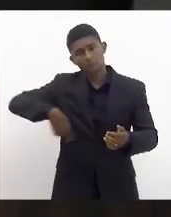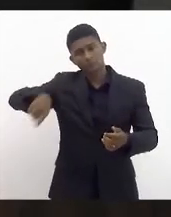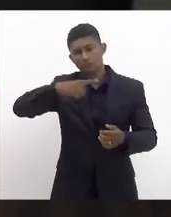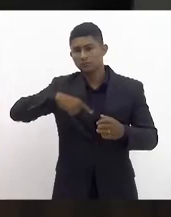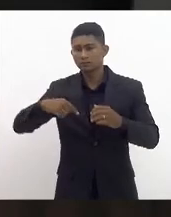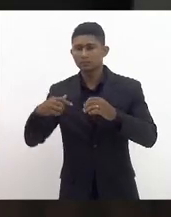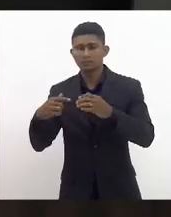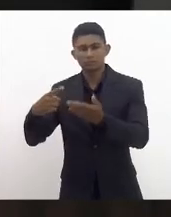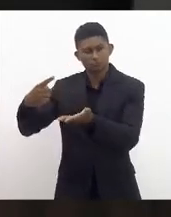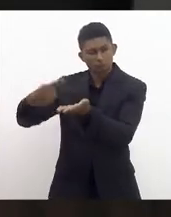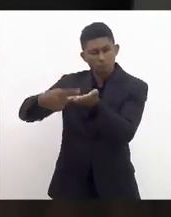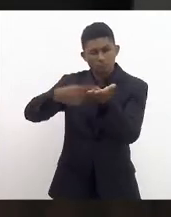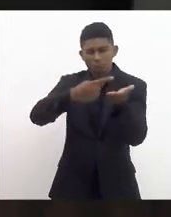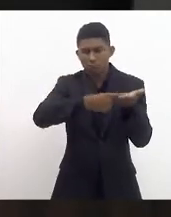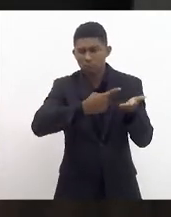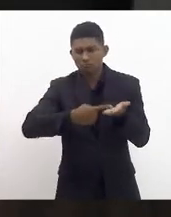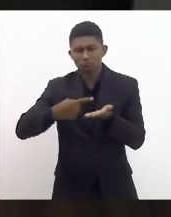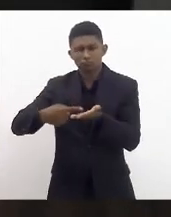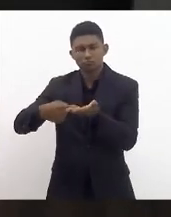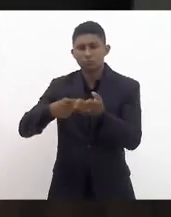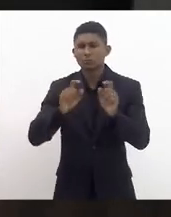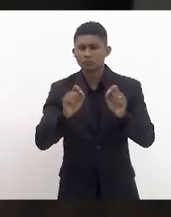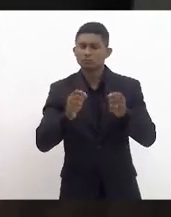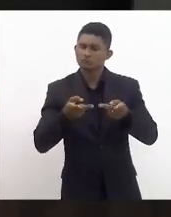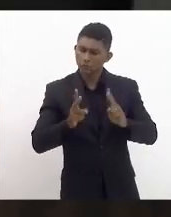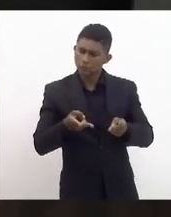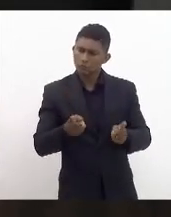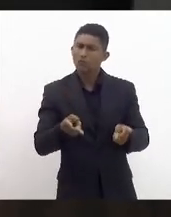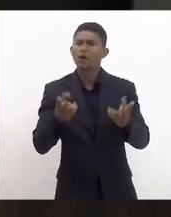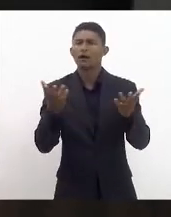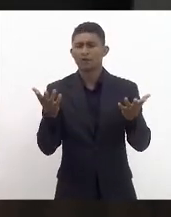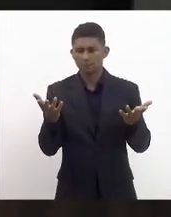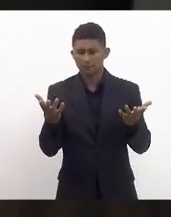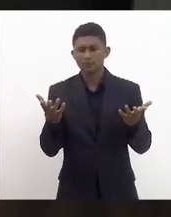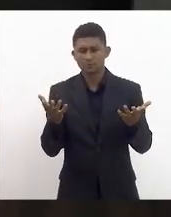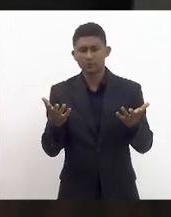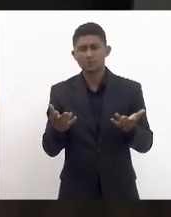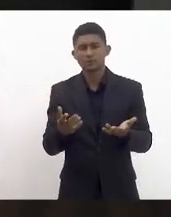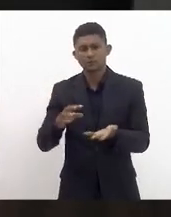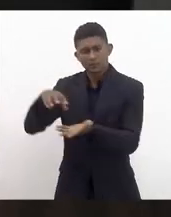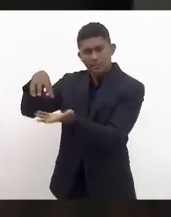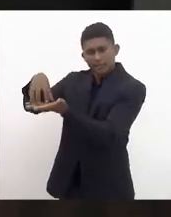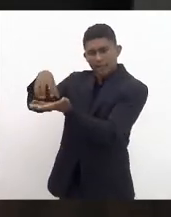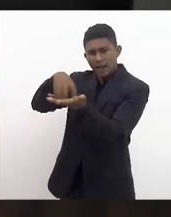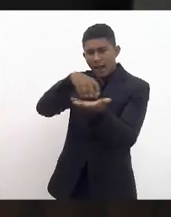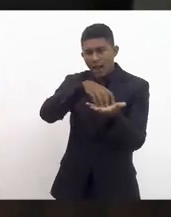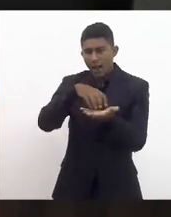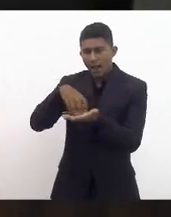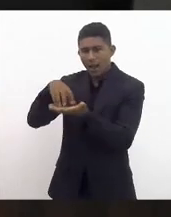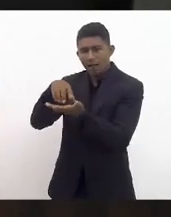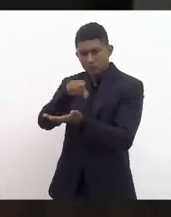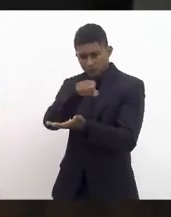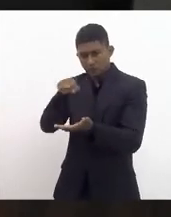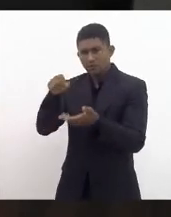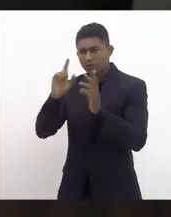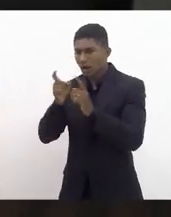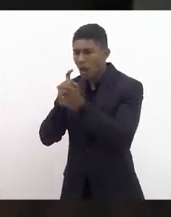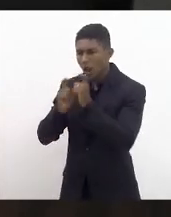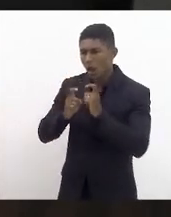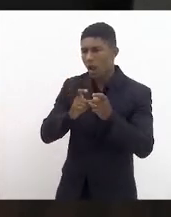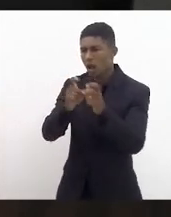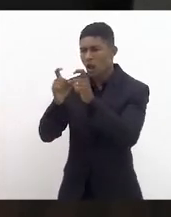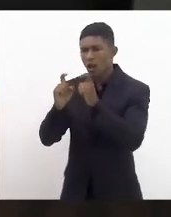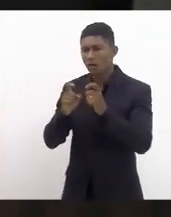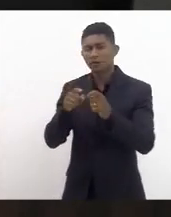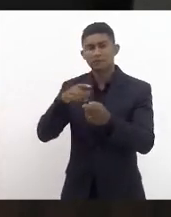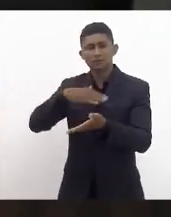da mensagem, da gente manter o acordo lá que as centrais produziram juntos com